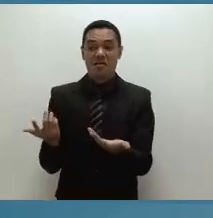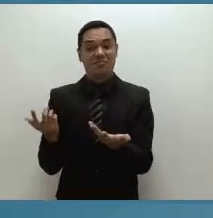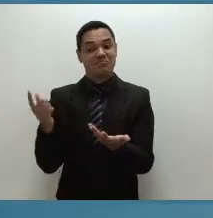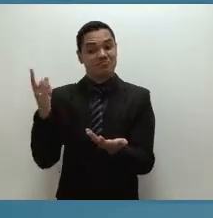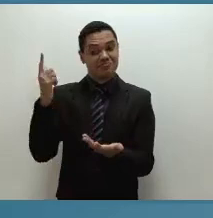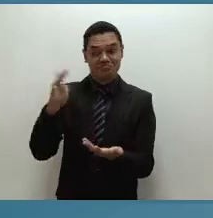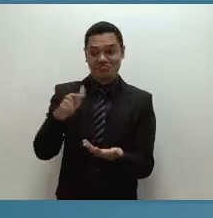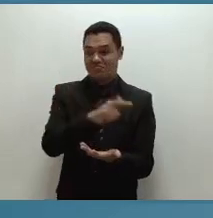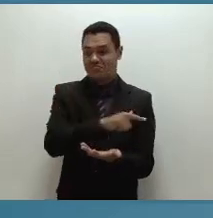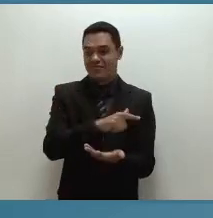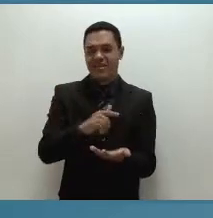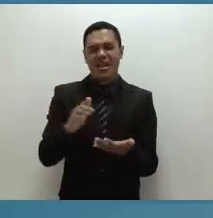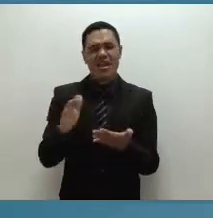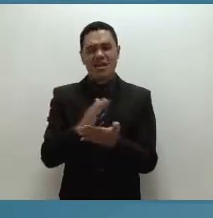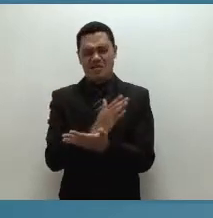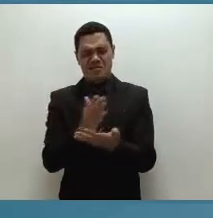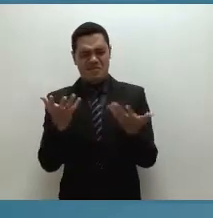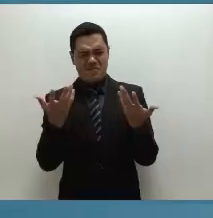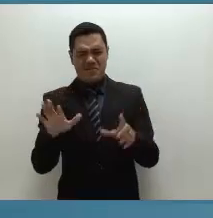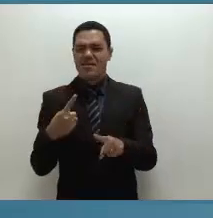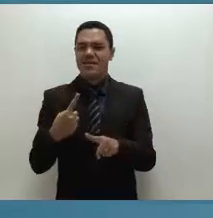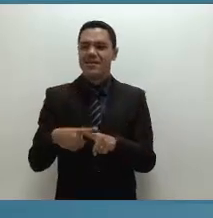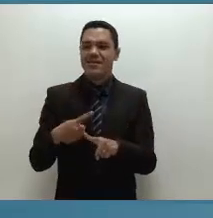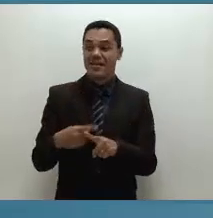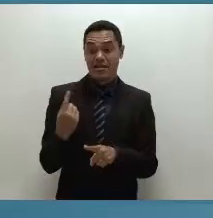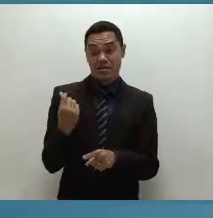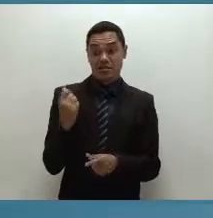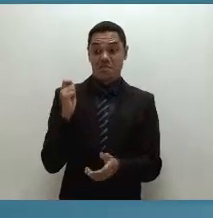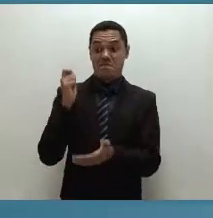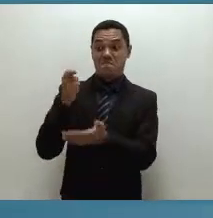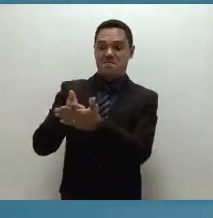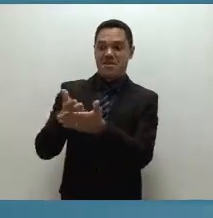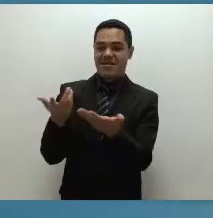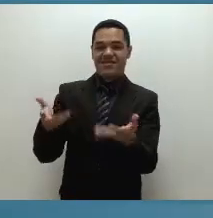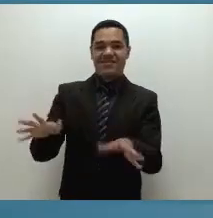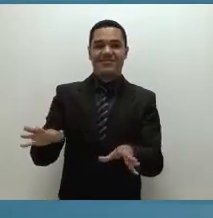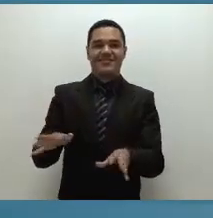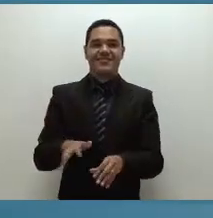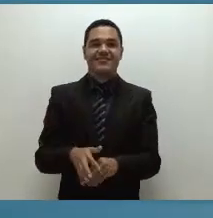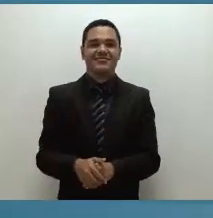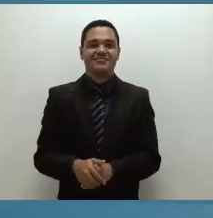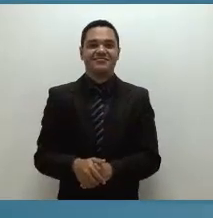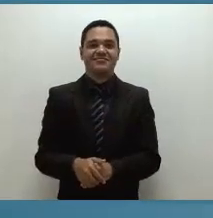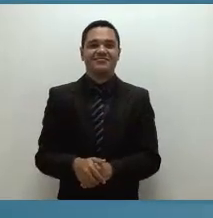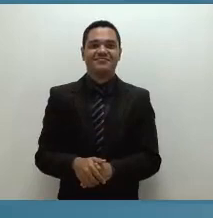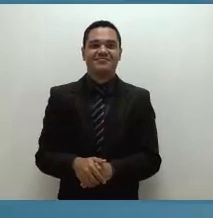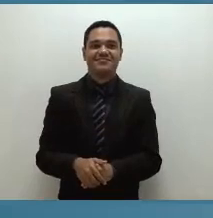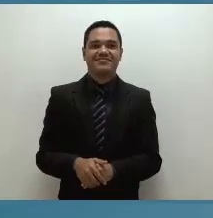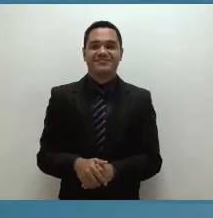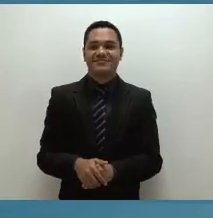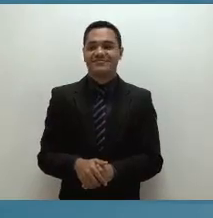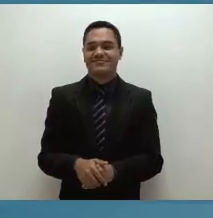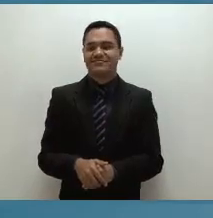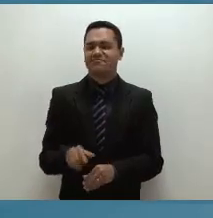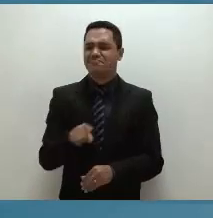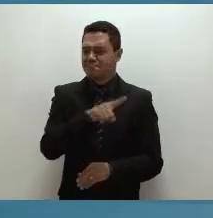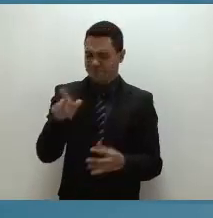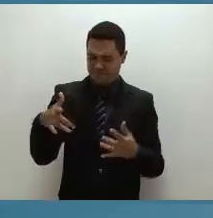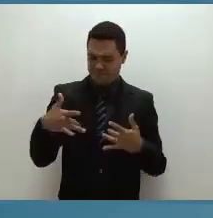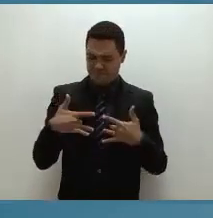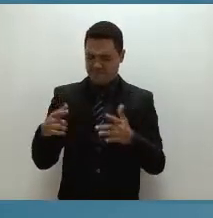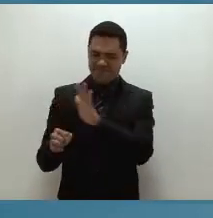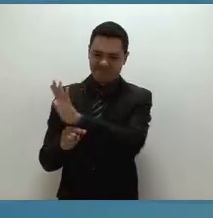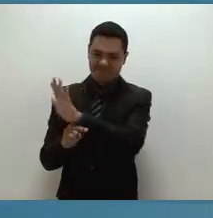assumir o conselho que vai ser recuperado. Então, nós temos que ter muito fazer, muito possível para o Tribunal de Justiça,